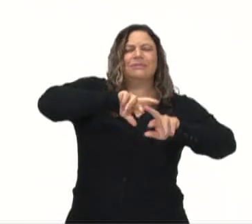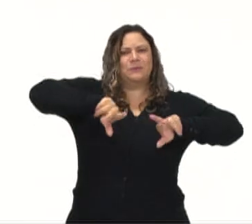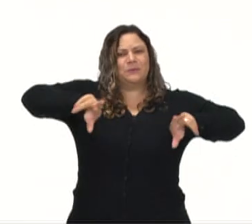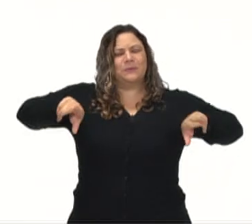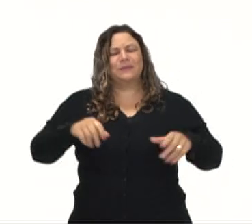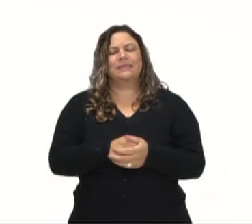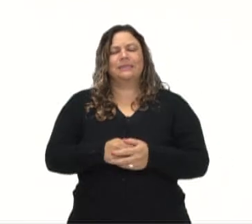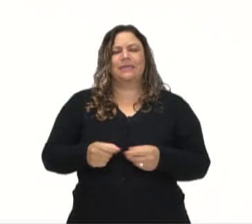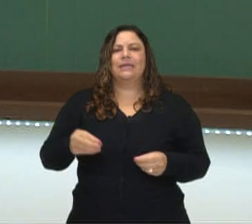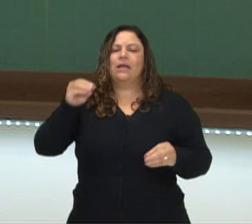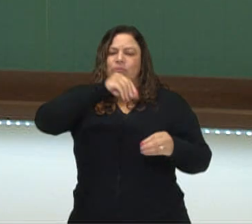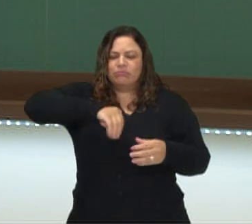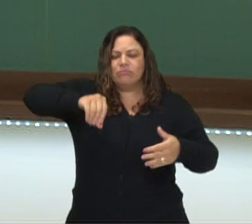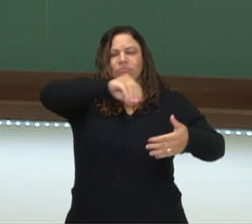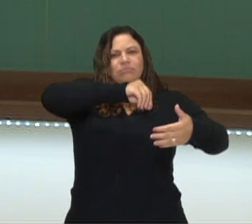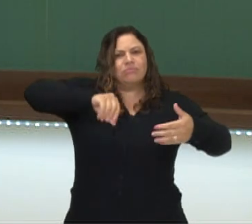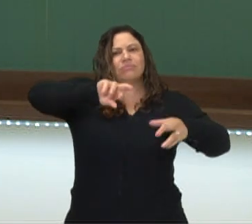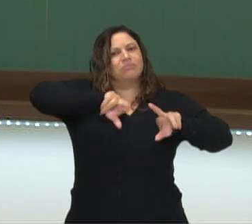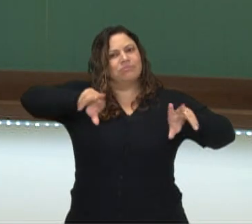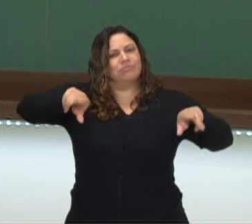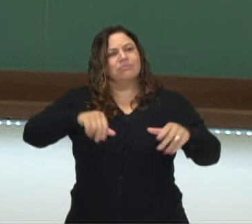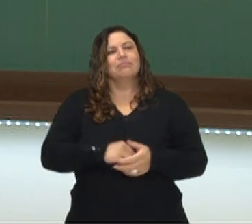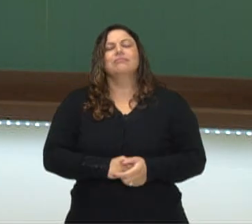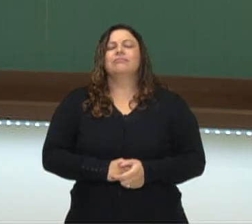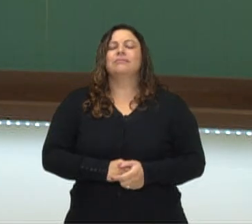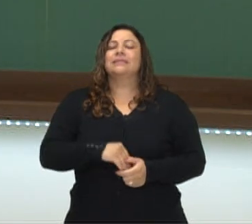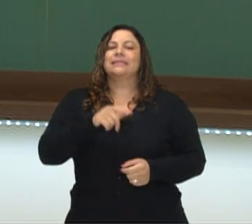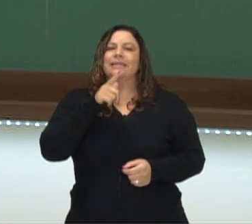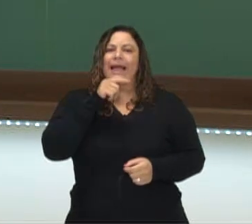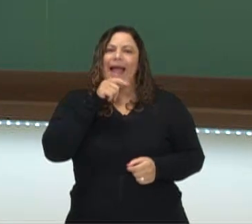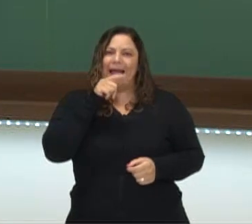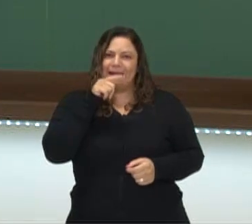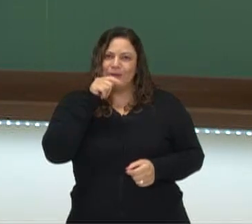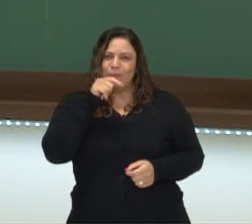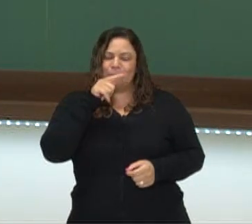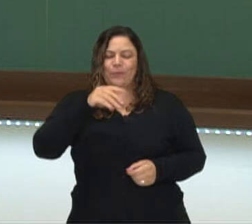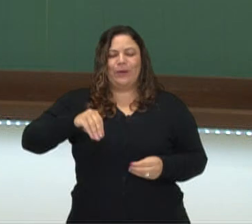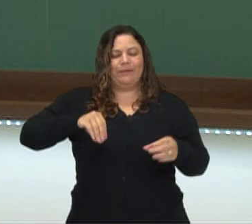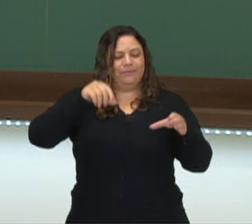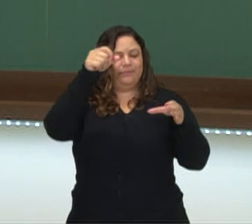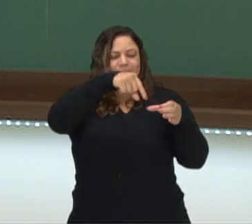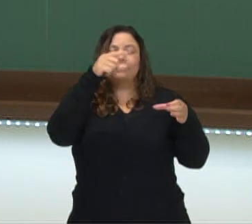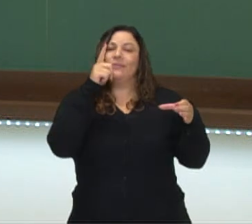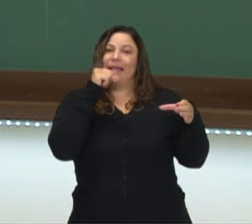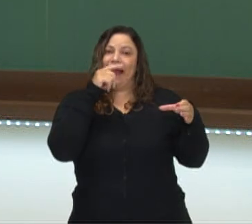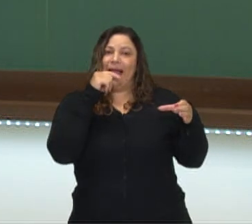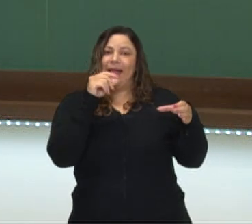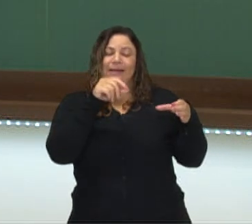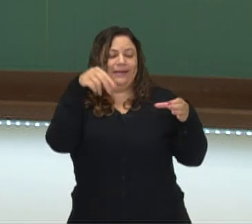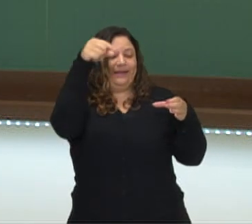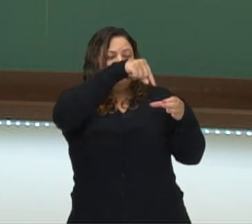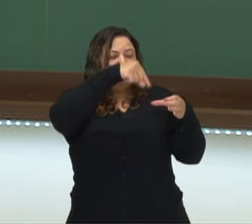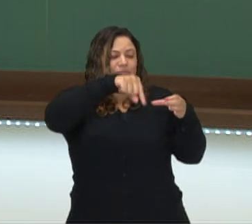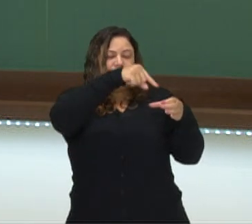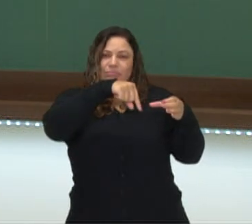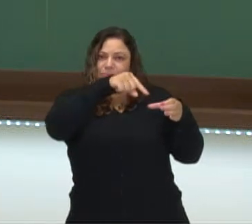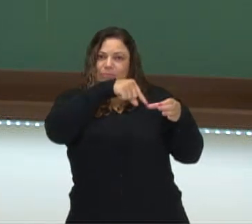solvente tem que ser uma substância líquida. Mas você sabia que o soluto pode